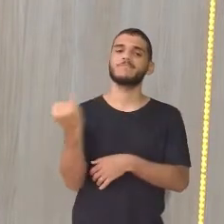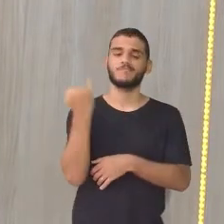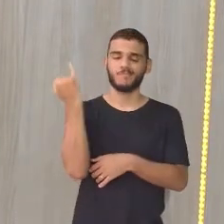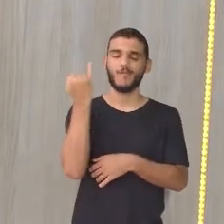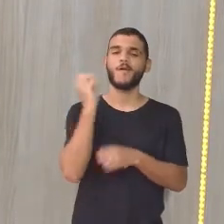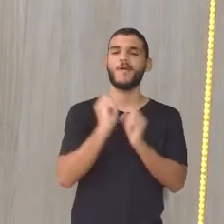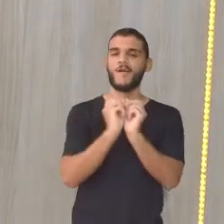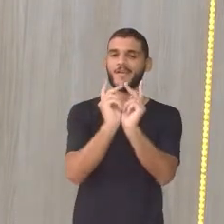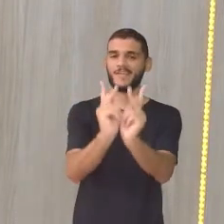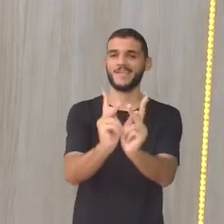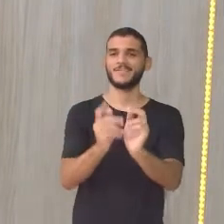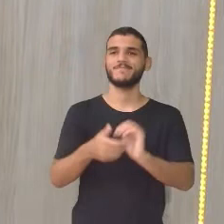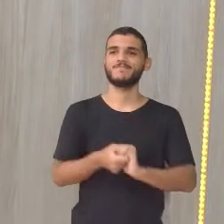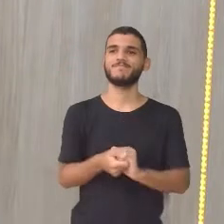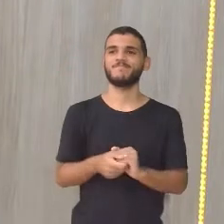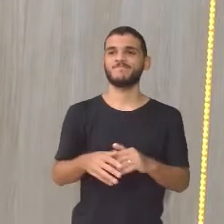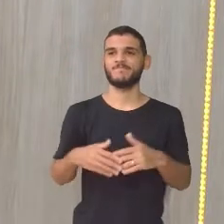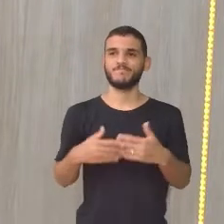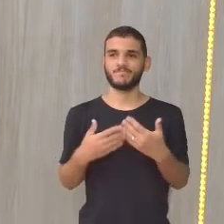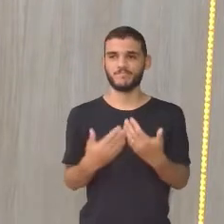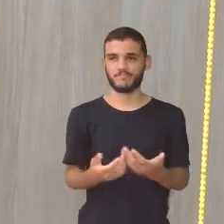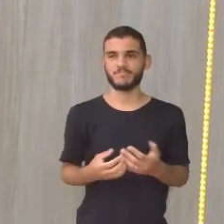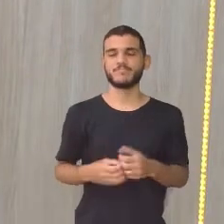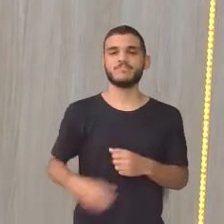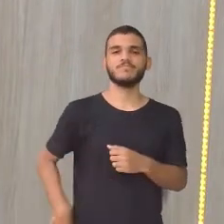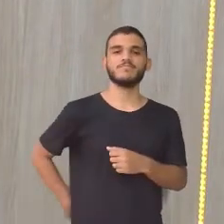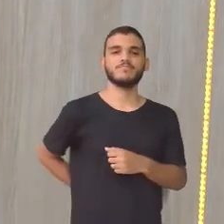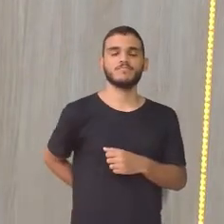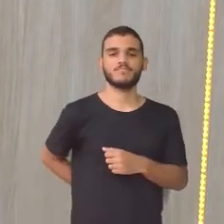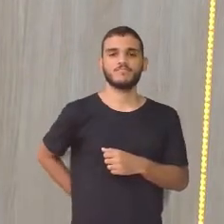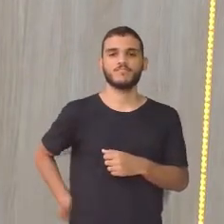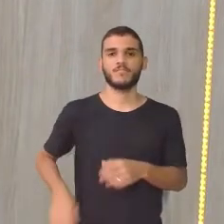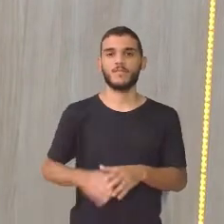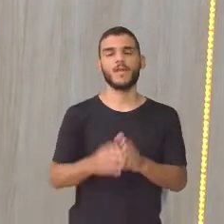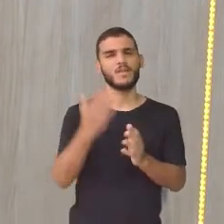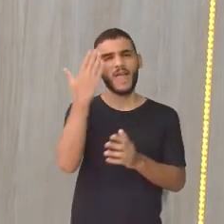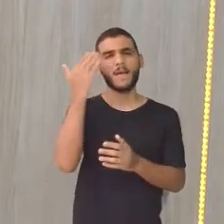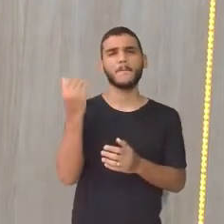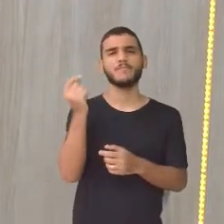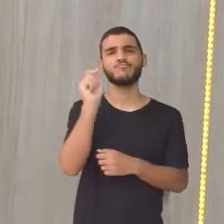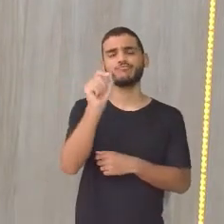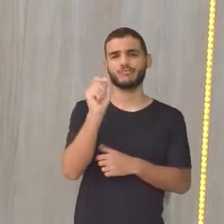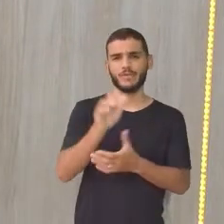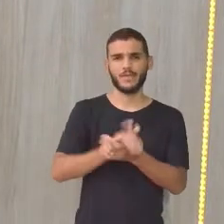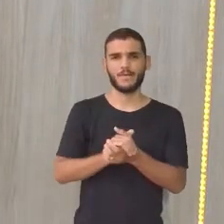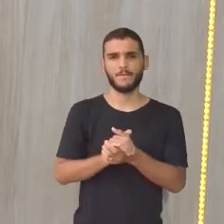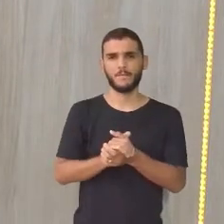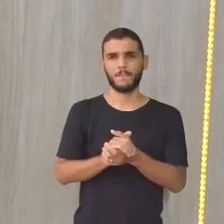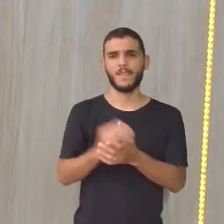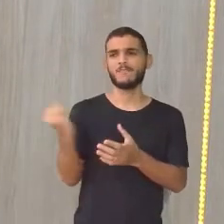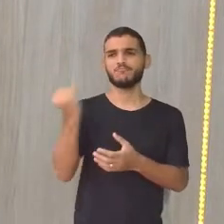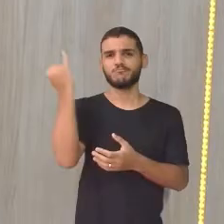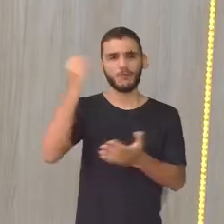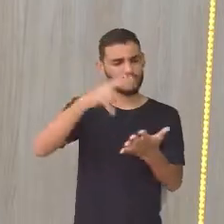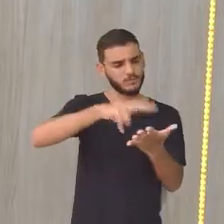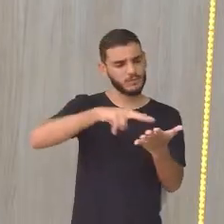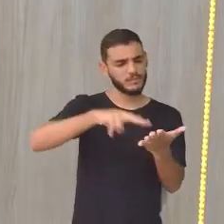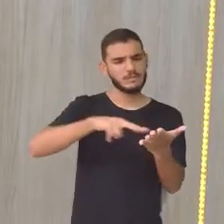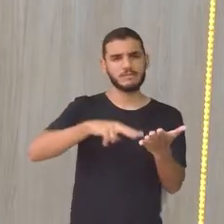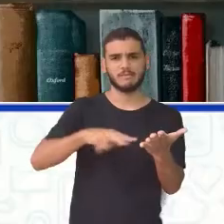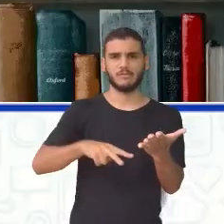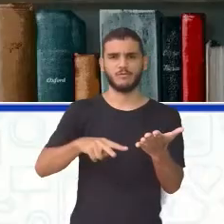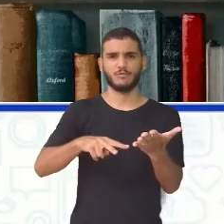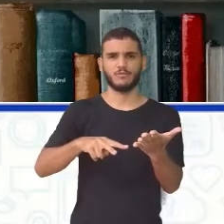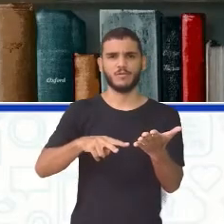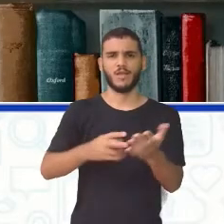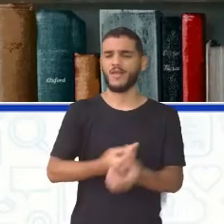bom? Então vamos lá. Então sabemos que a leitura é fundamental na nossa vida, é o universo, e